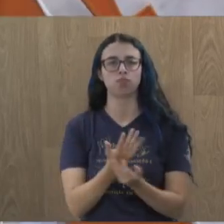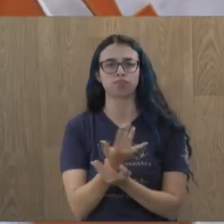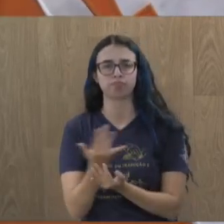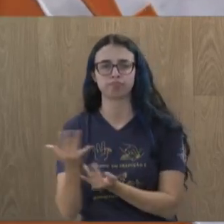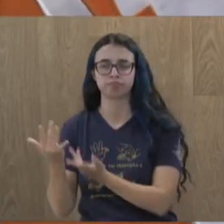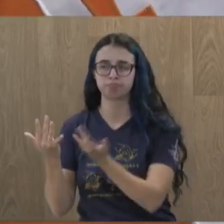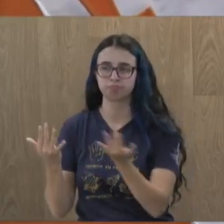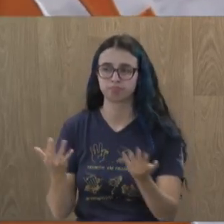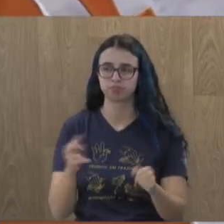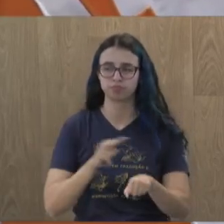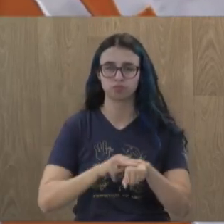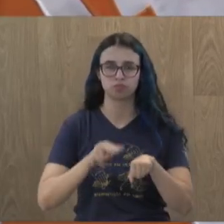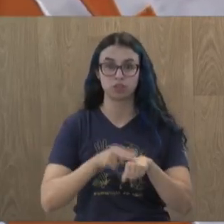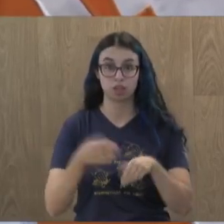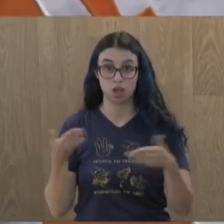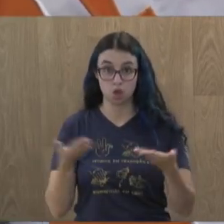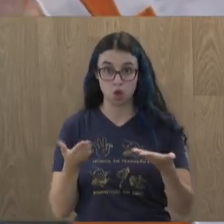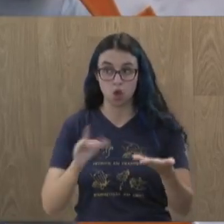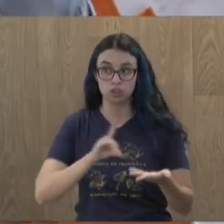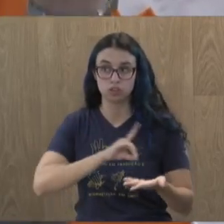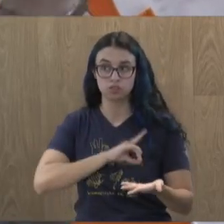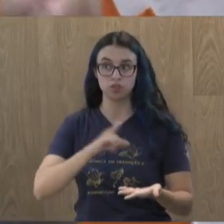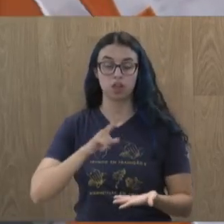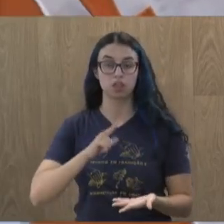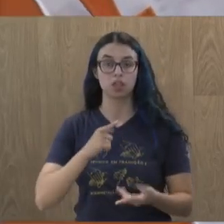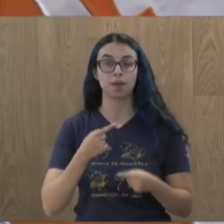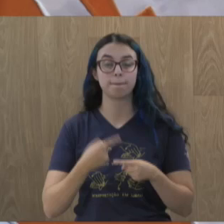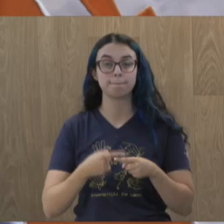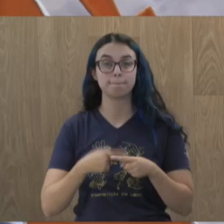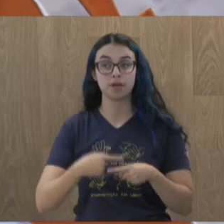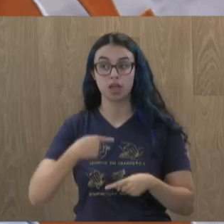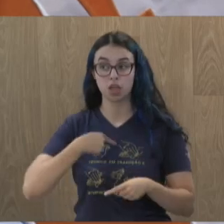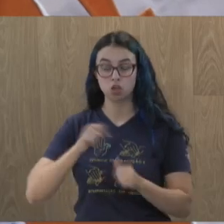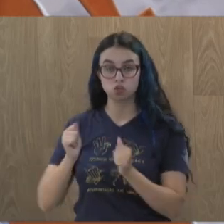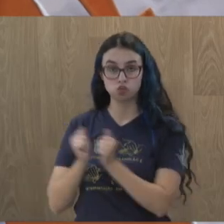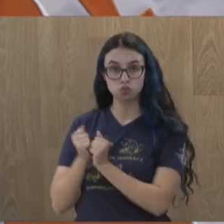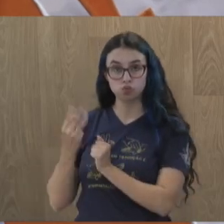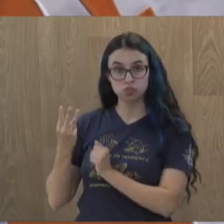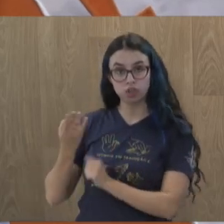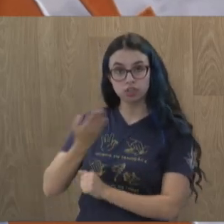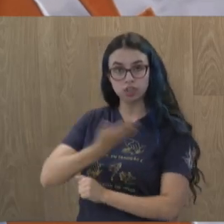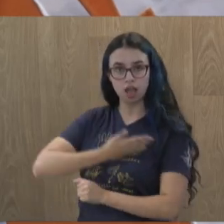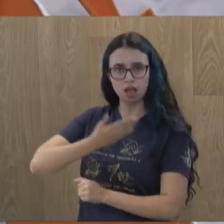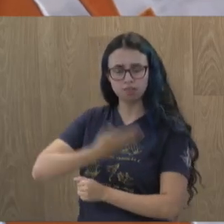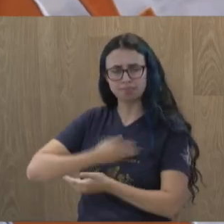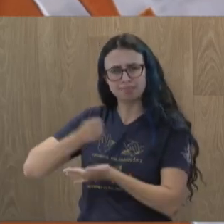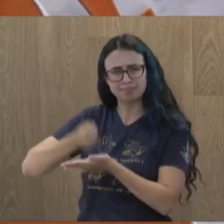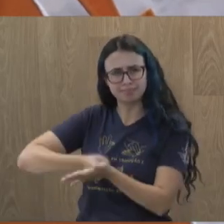ter. Porque eu e mais três amigos corremos em busca desse sonho.